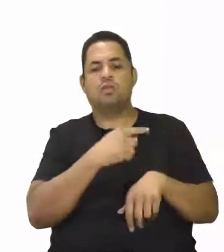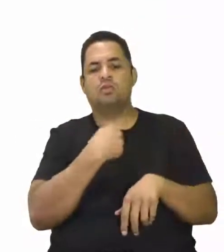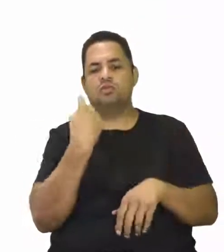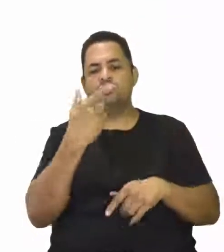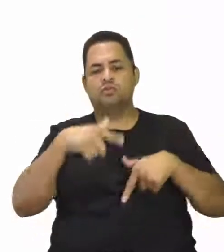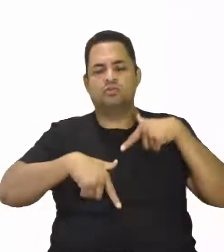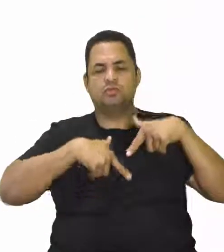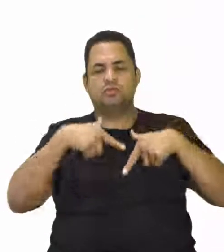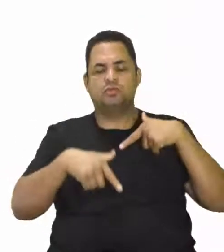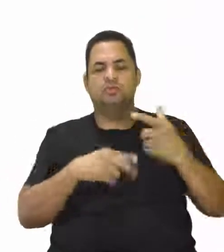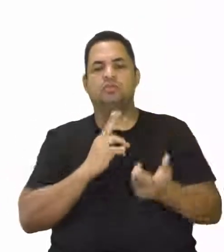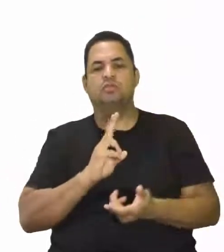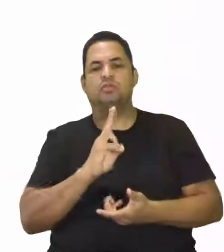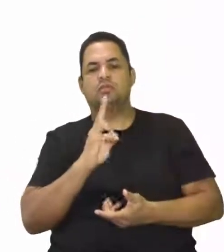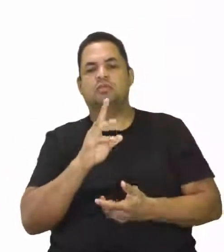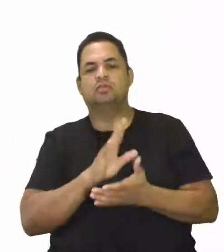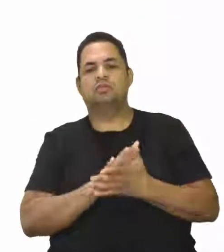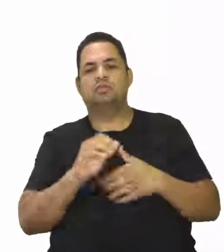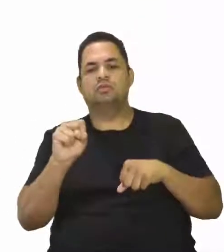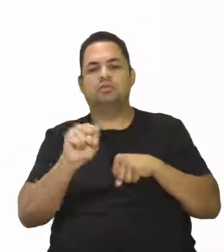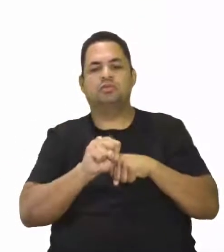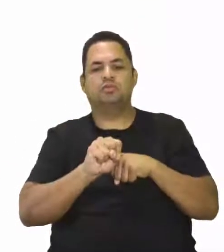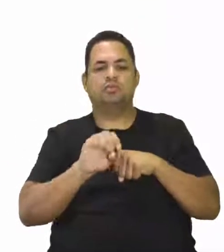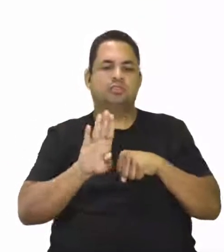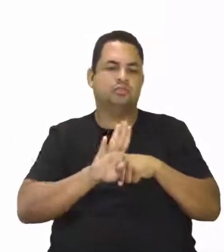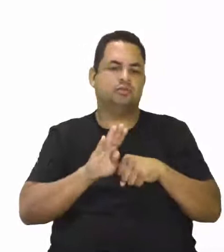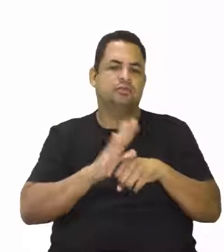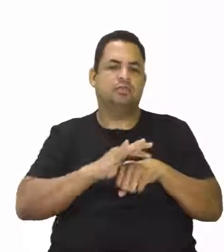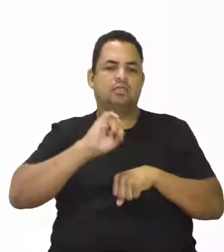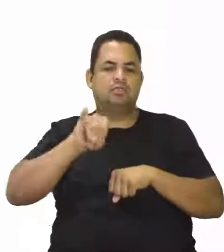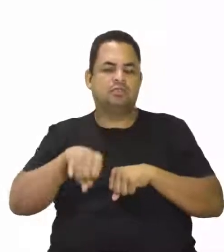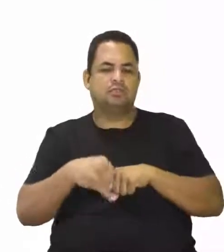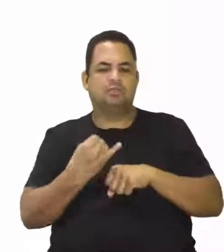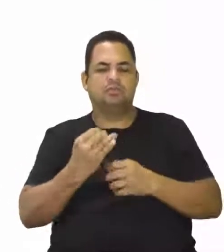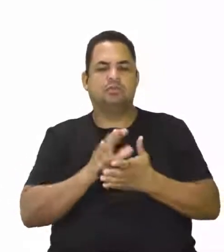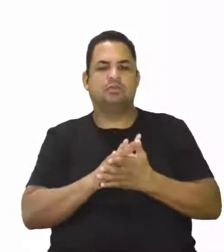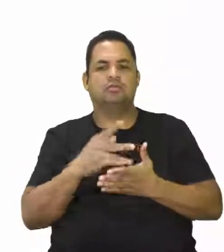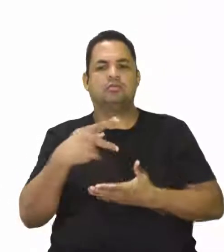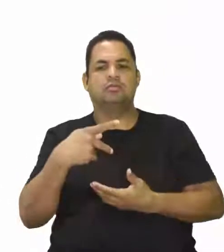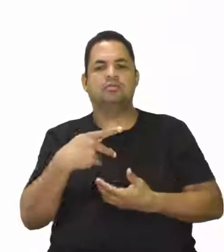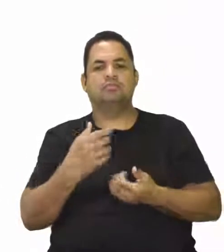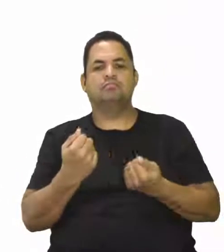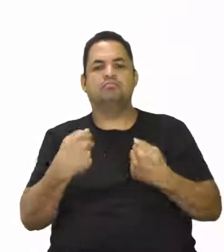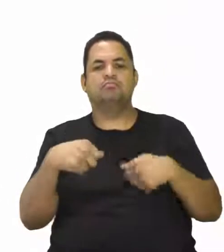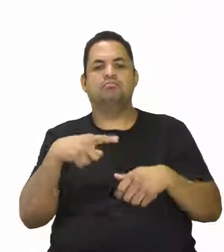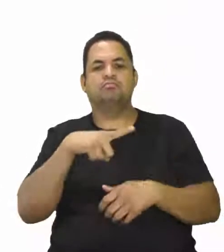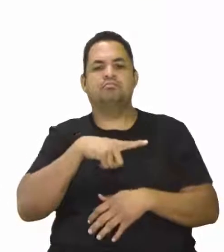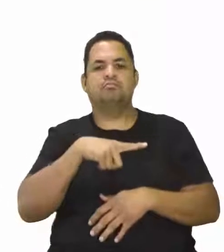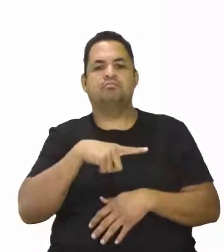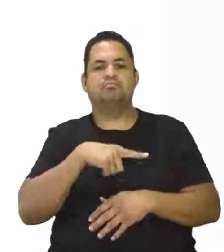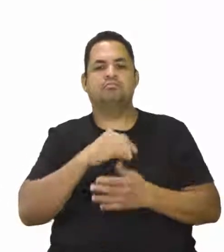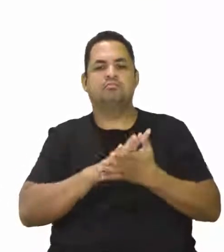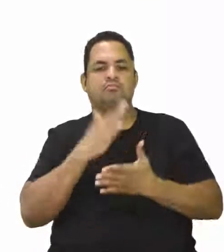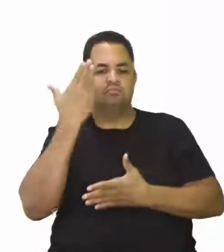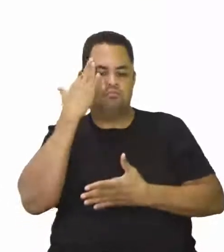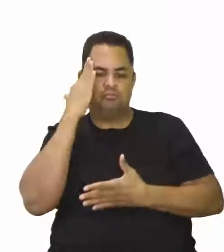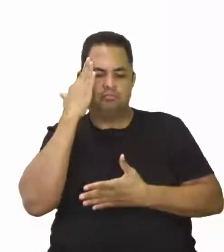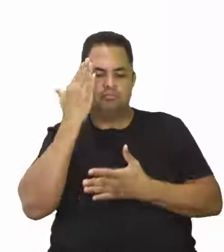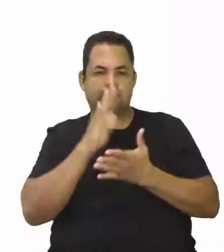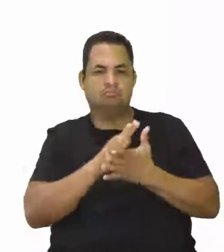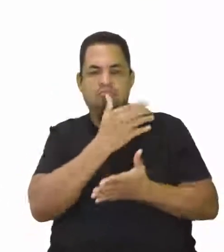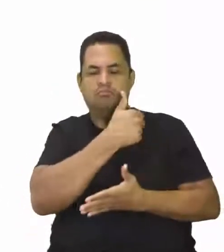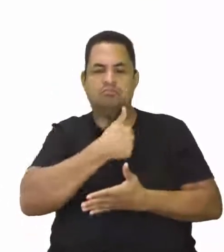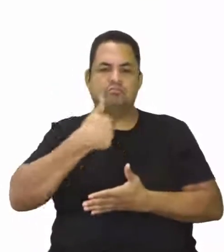trabalhamos ali sempre o meu substantivo, o meu adjetivo, para que eu possa ter uma compreensão melhor do